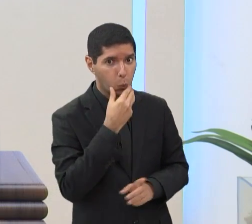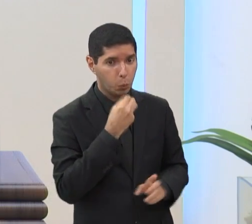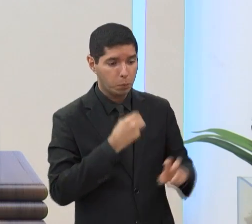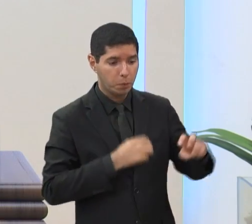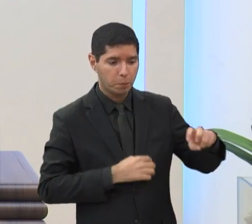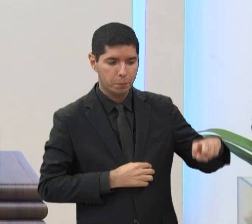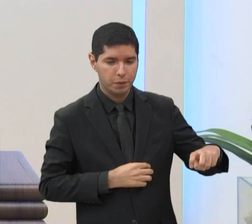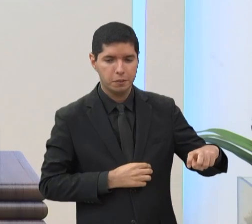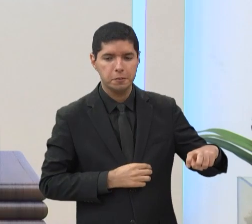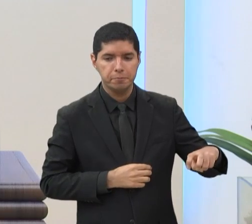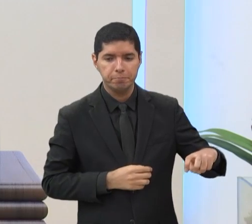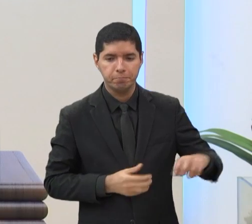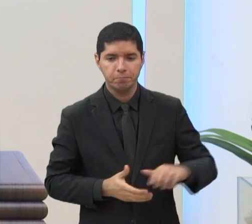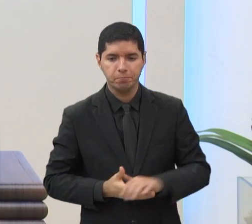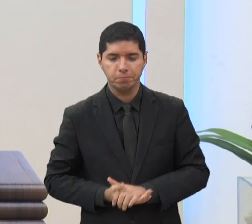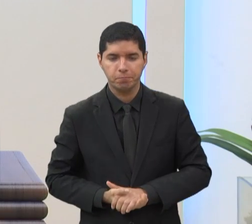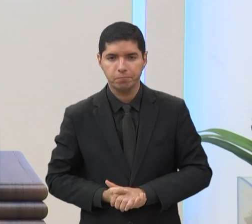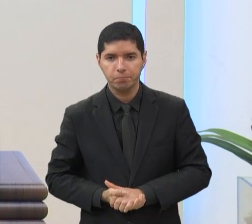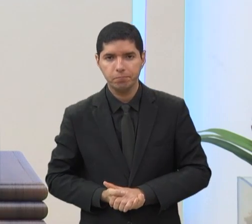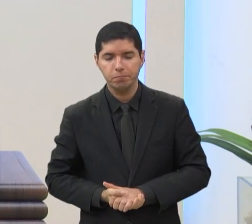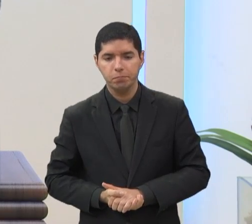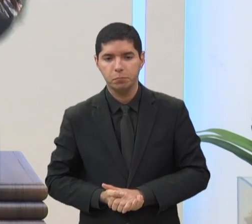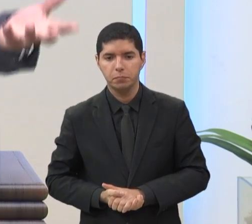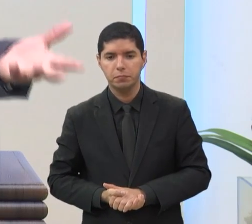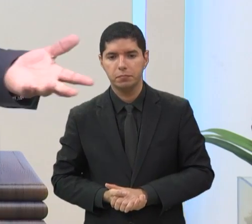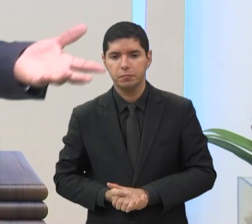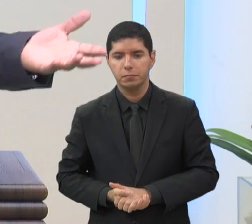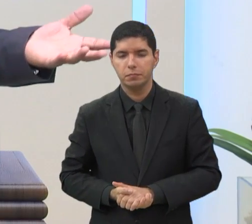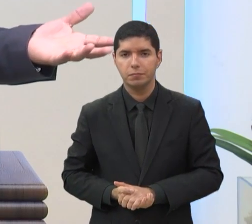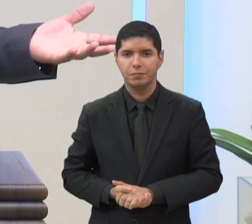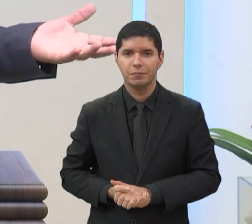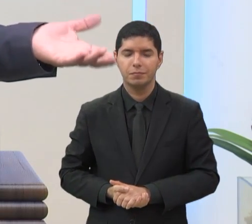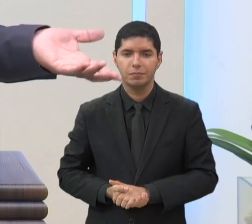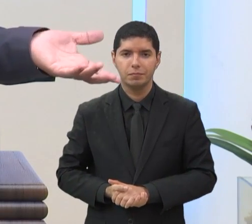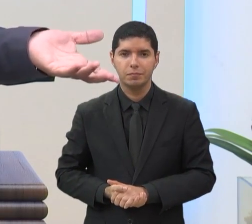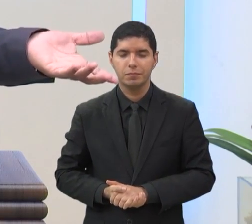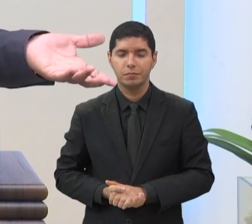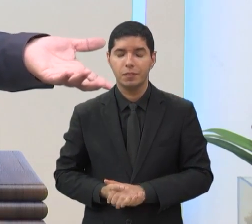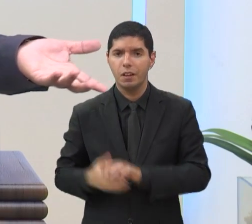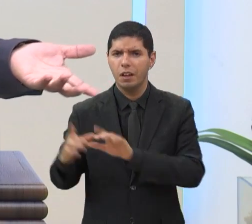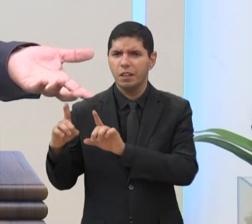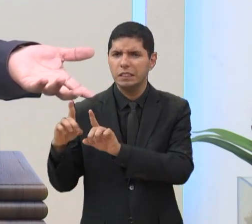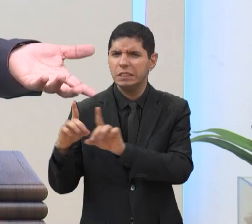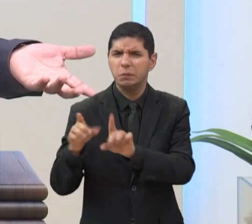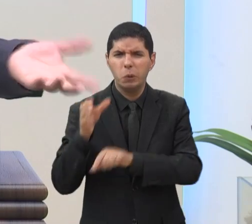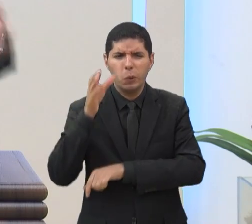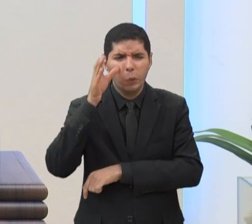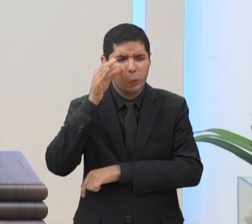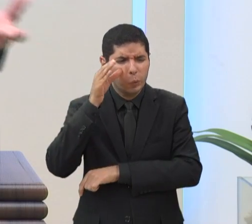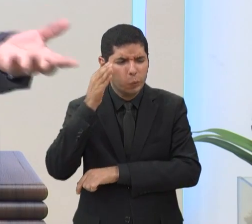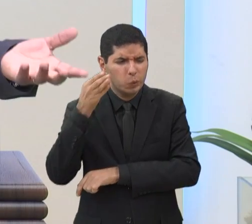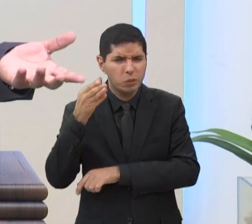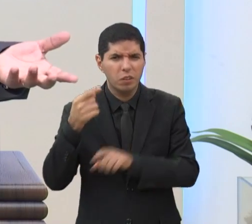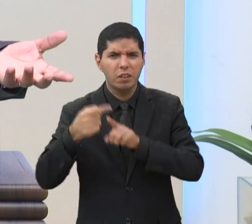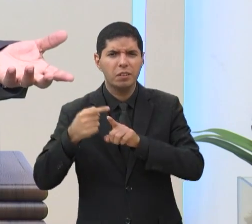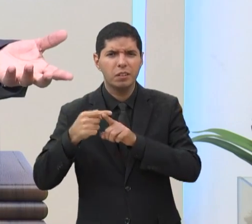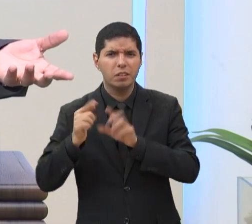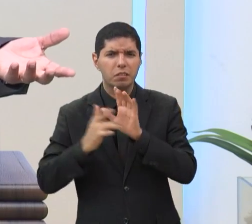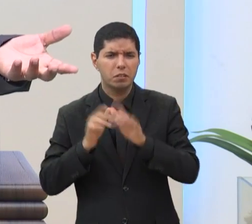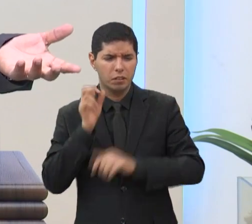aí veio esta curiosidade, não é, por parte dos discípulos, de querer